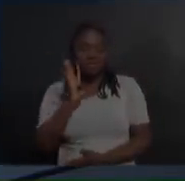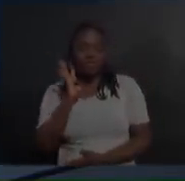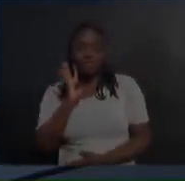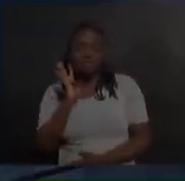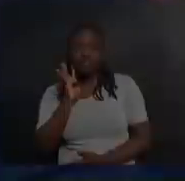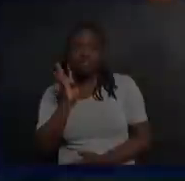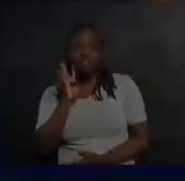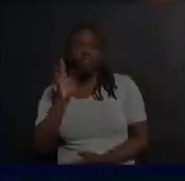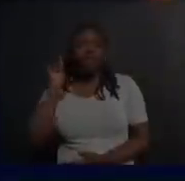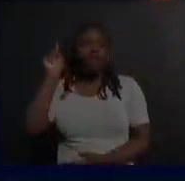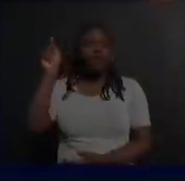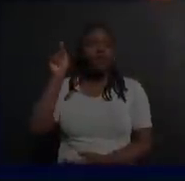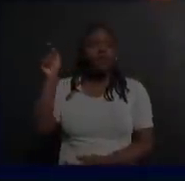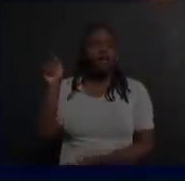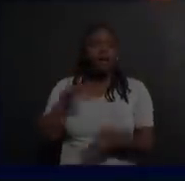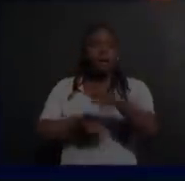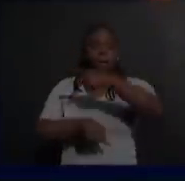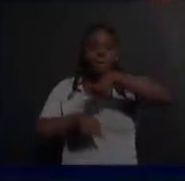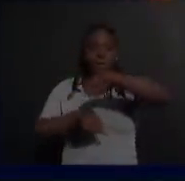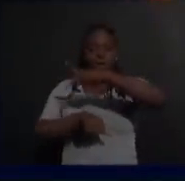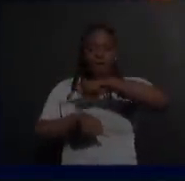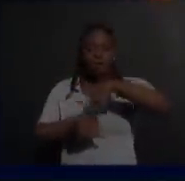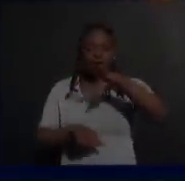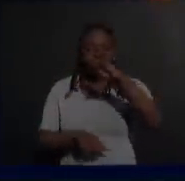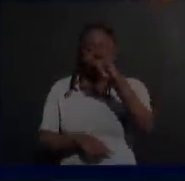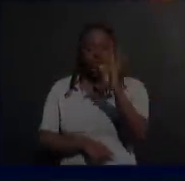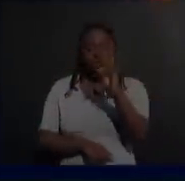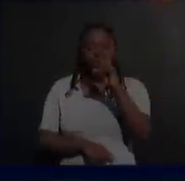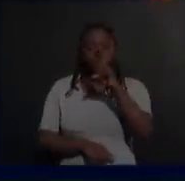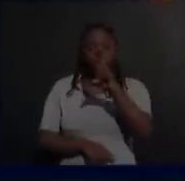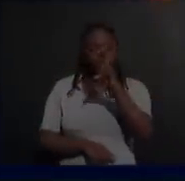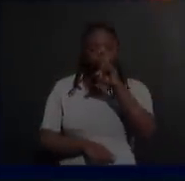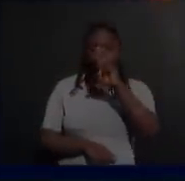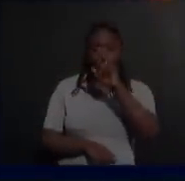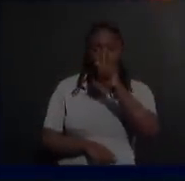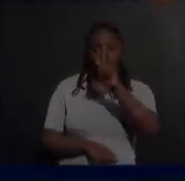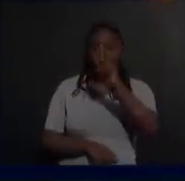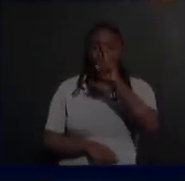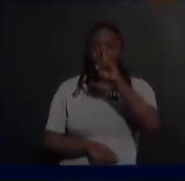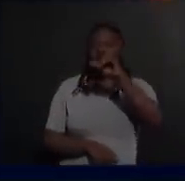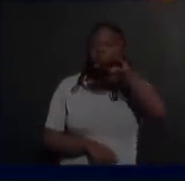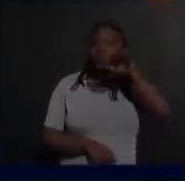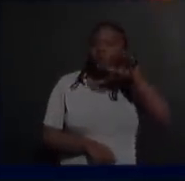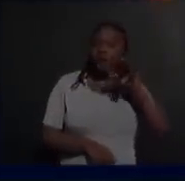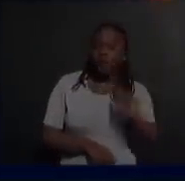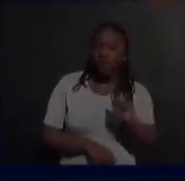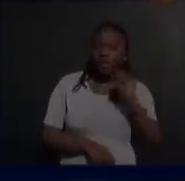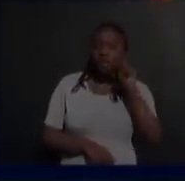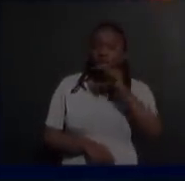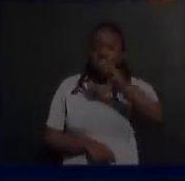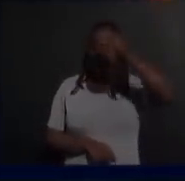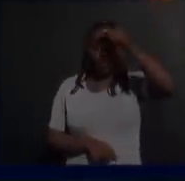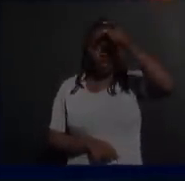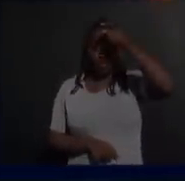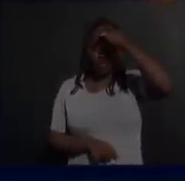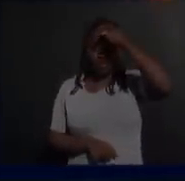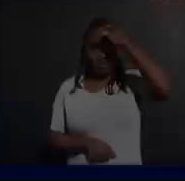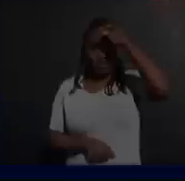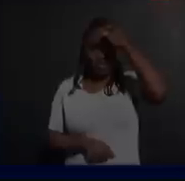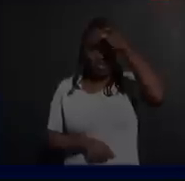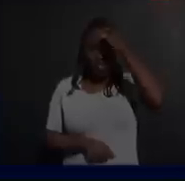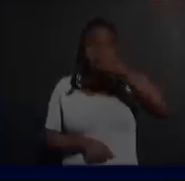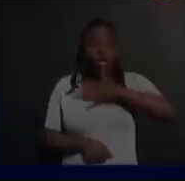legal, que foi lá na Turquia. Nós fomos na Turquia. Gente, o meu